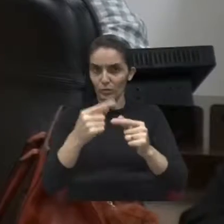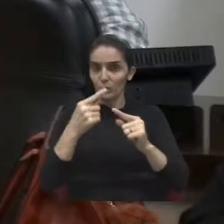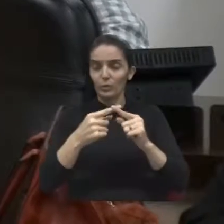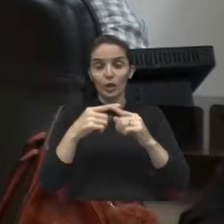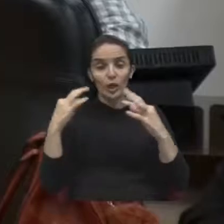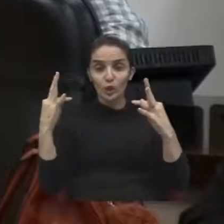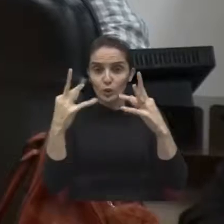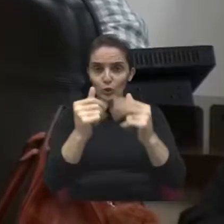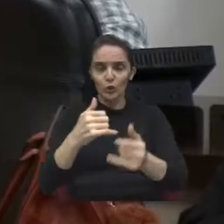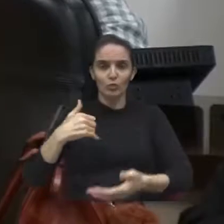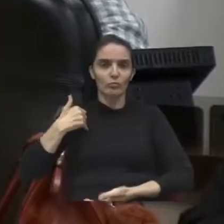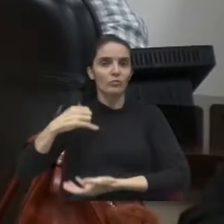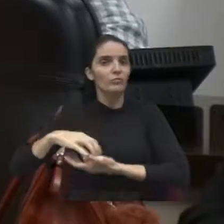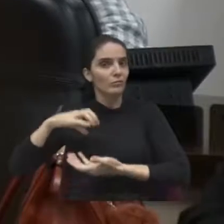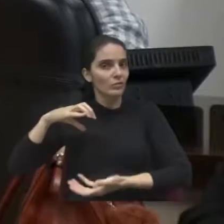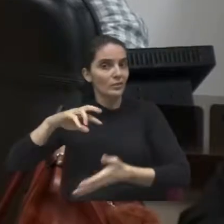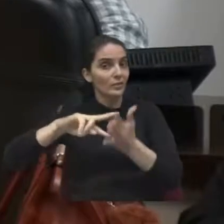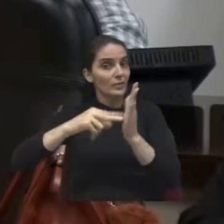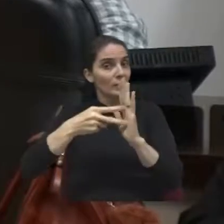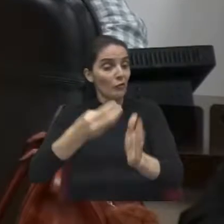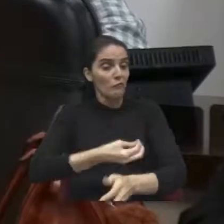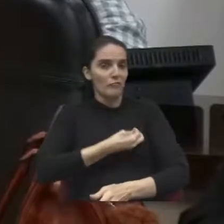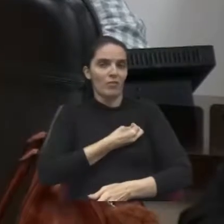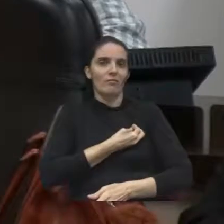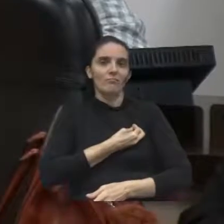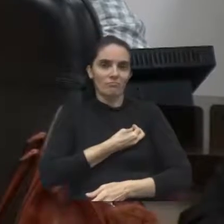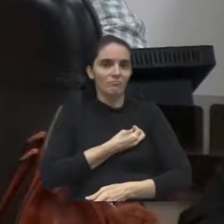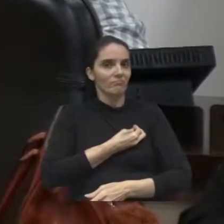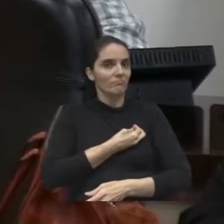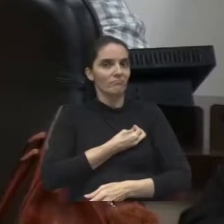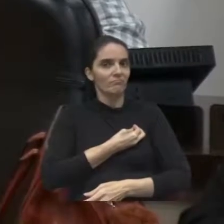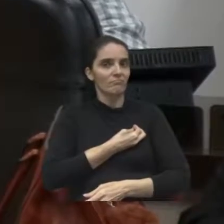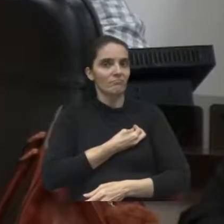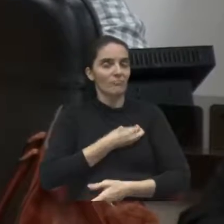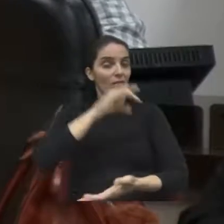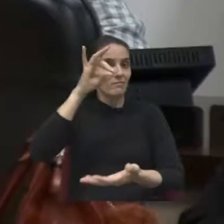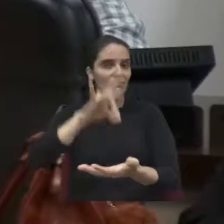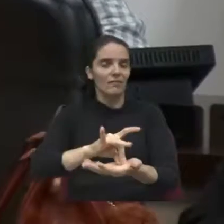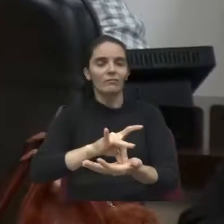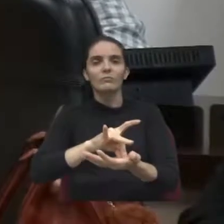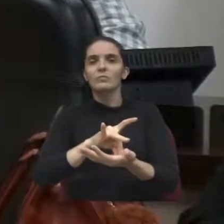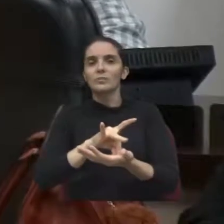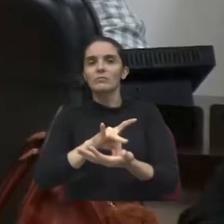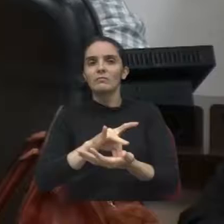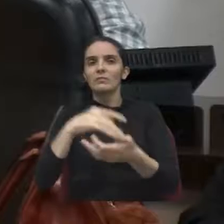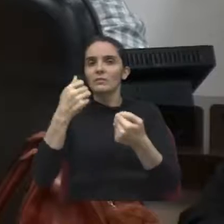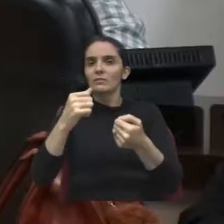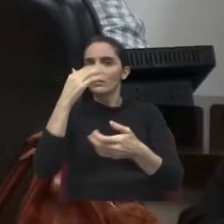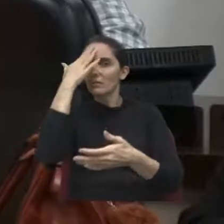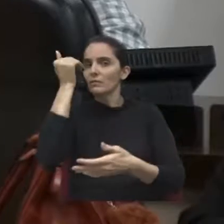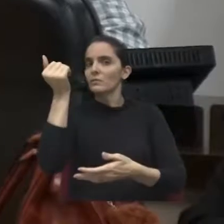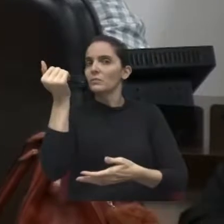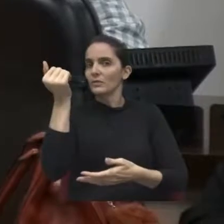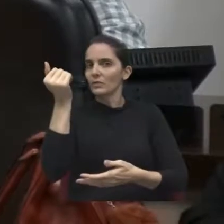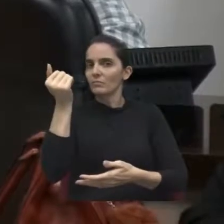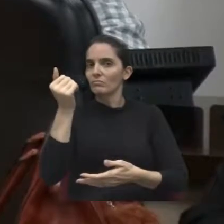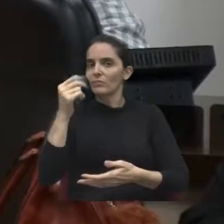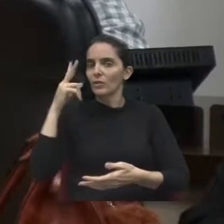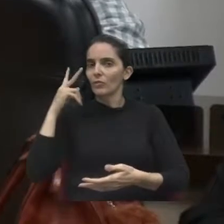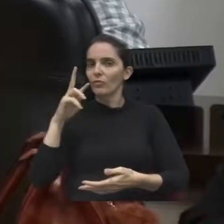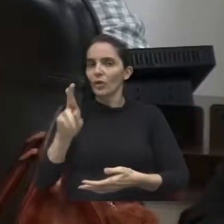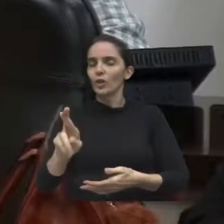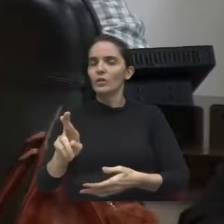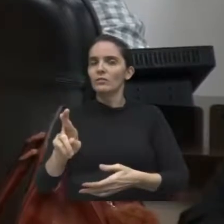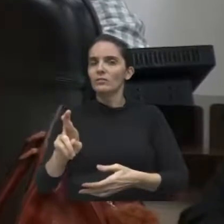estamos vivos, não é? Então, com certeza, a gente tem que saber disso e valorizar realmente para que esse idoso